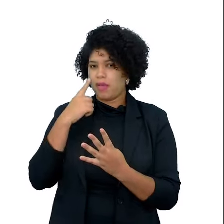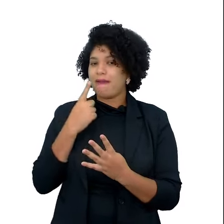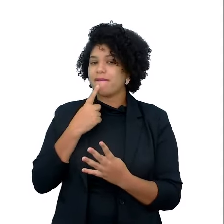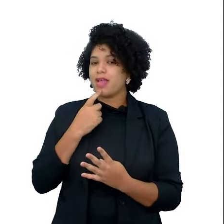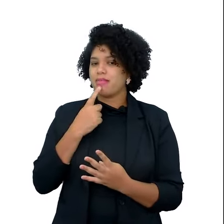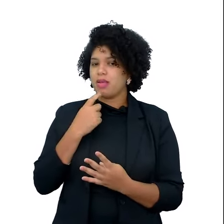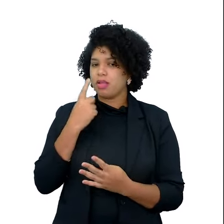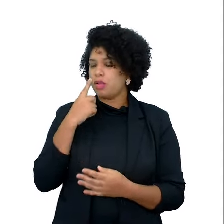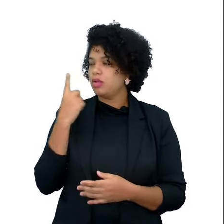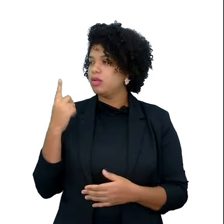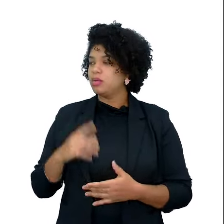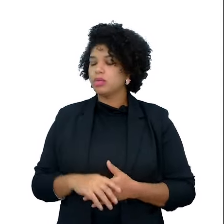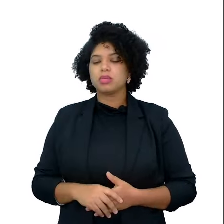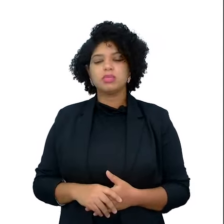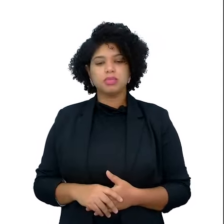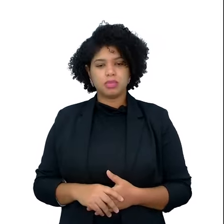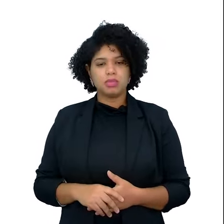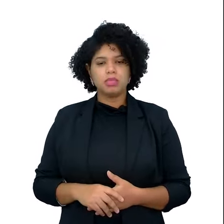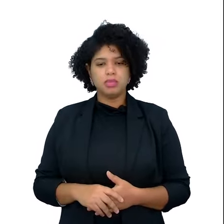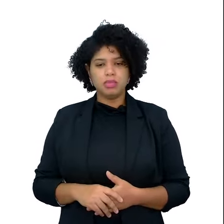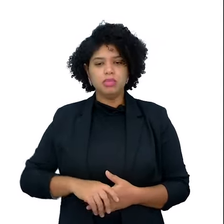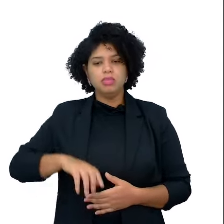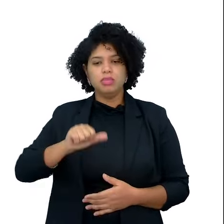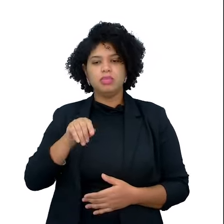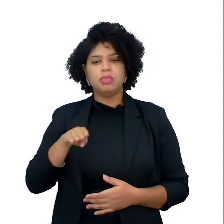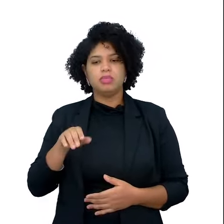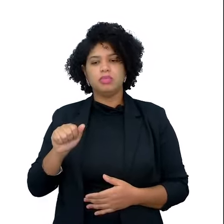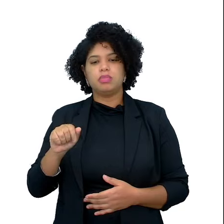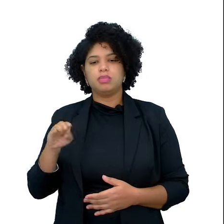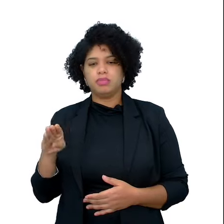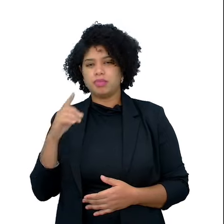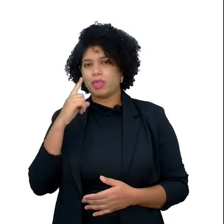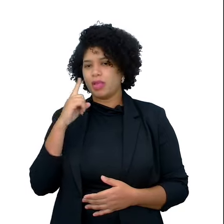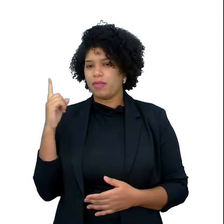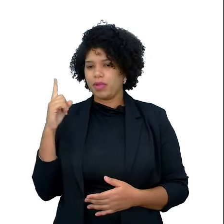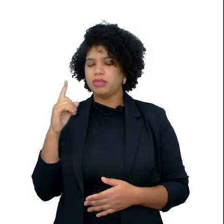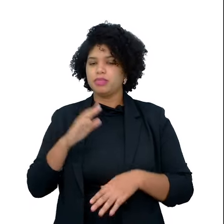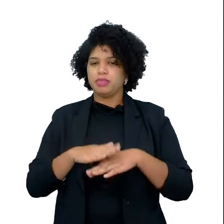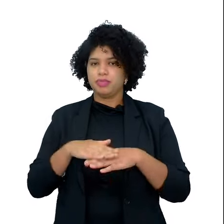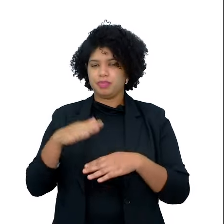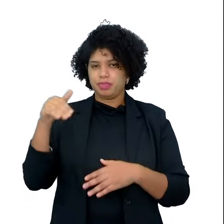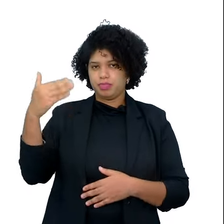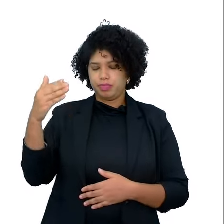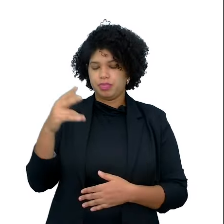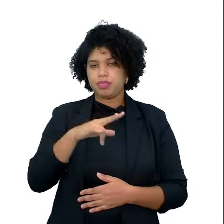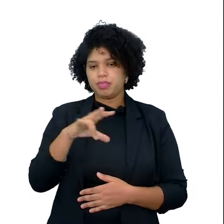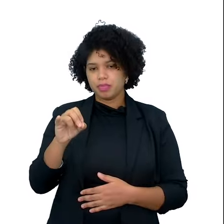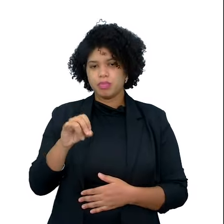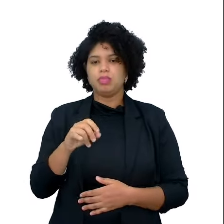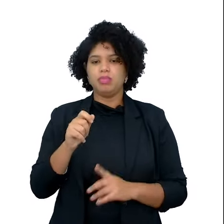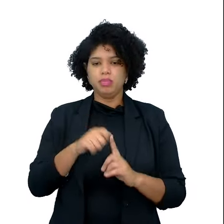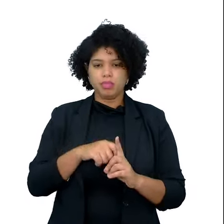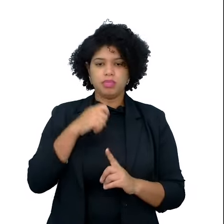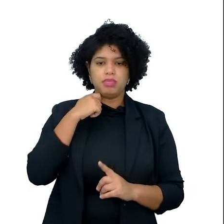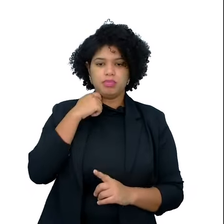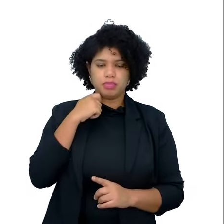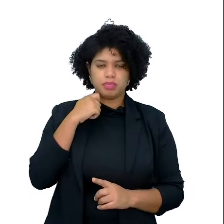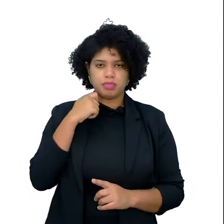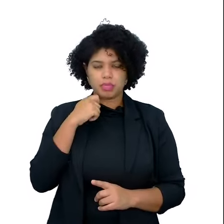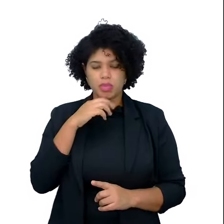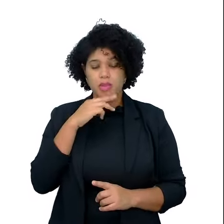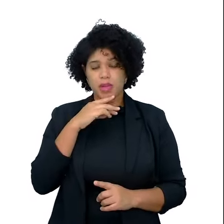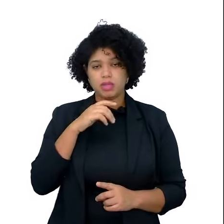vermelho, são as próximas formações que a gente vai realizar aqui também, sempre dividindo em semana A,